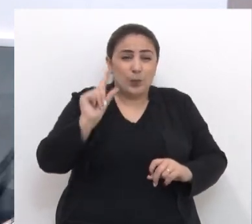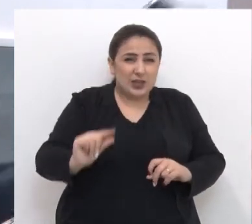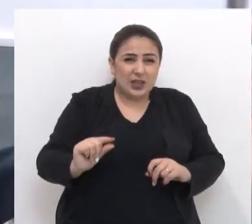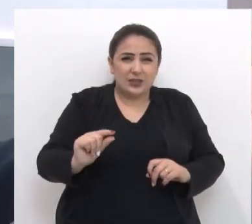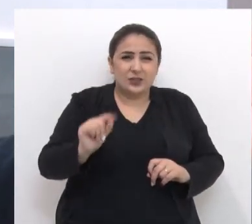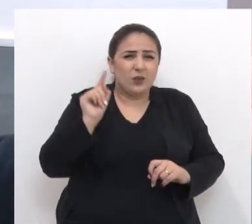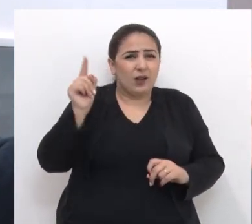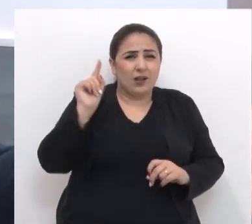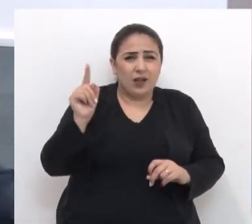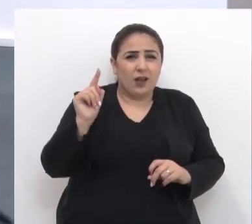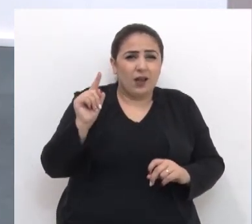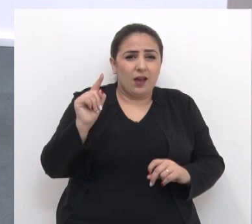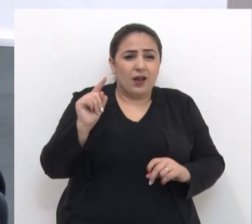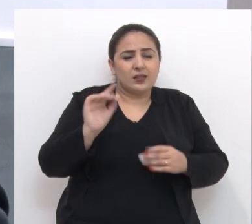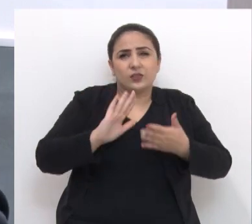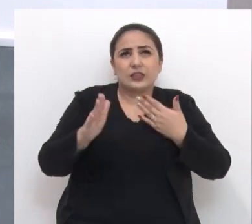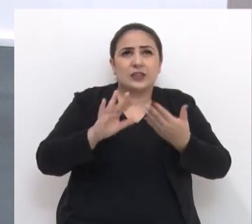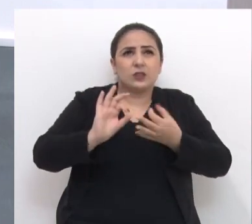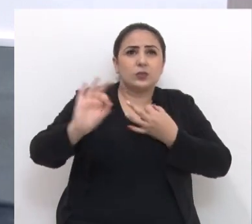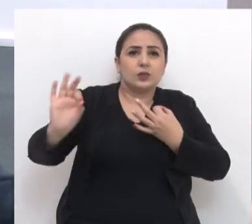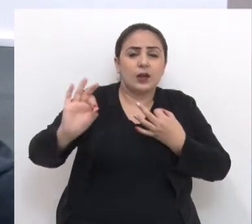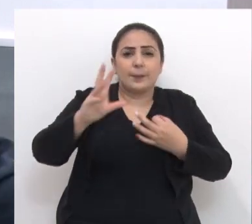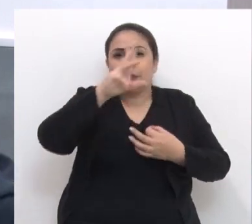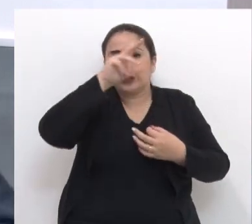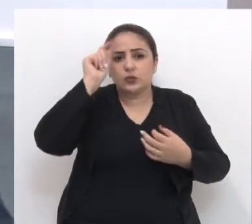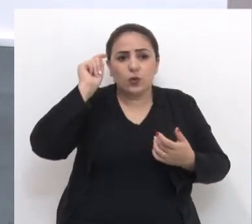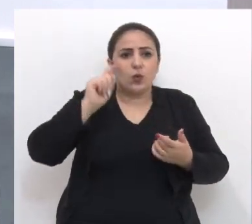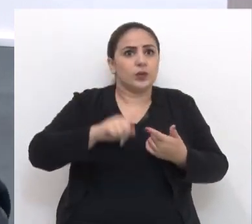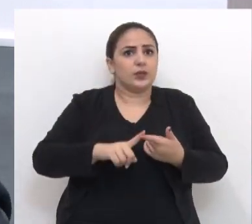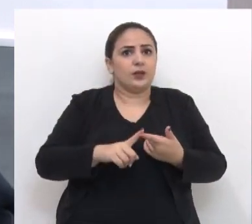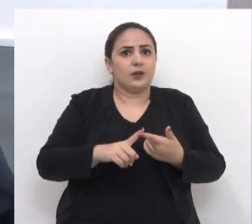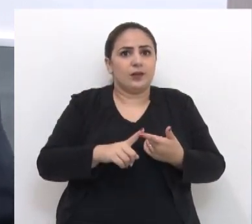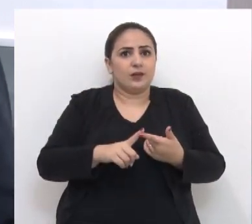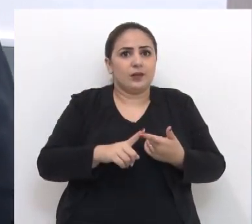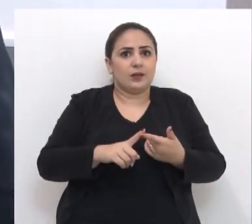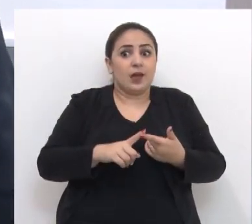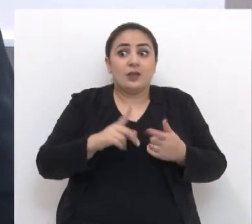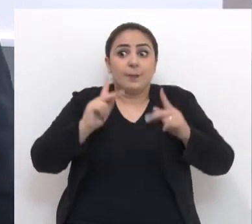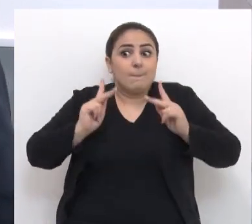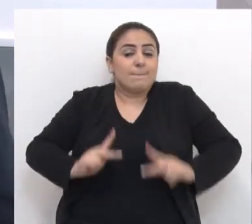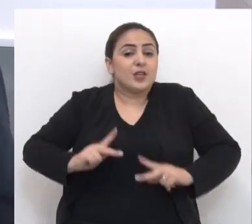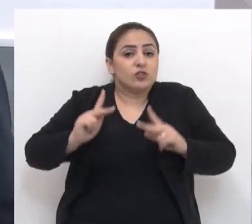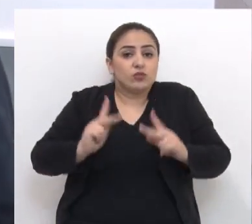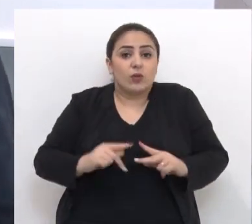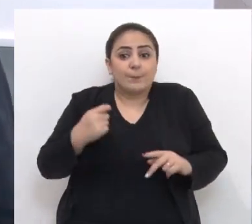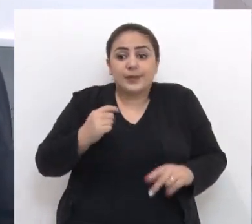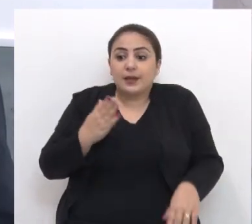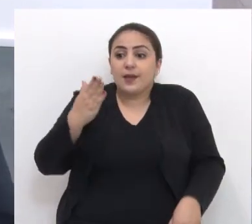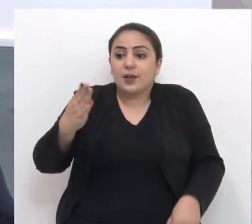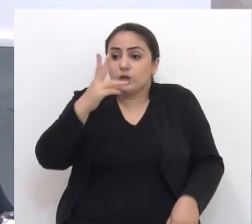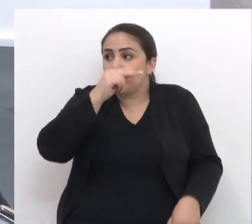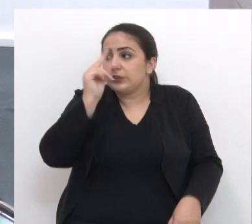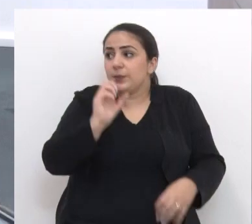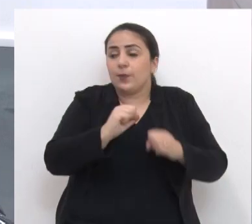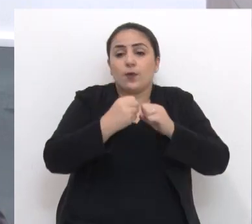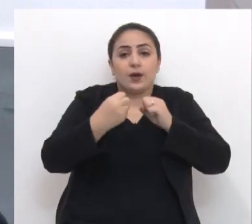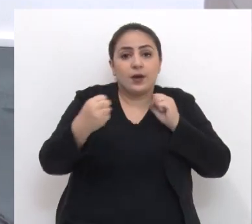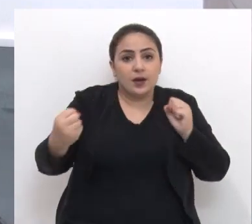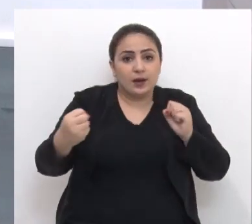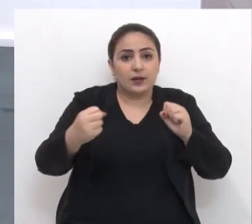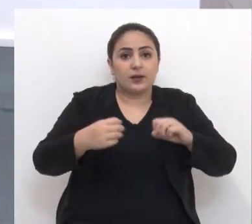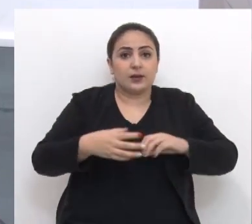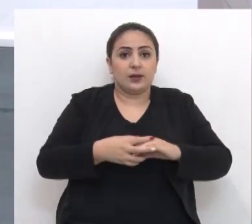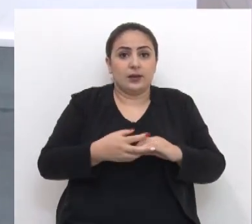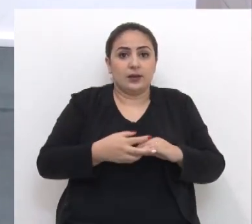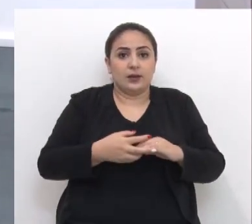municípios, lá no longínquo Amazonas, lá na selva amazônica, né, essas pessoas terão que ir no município maior,